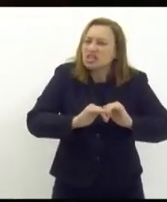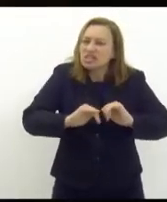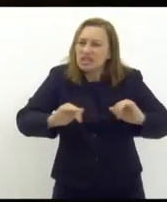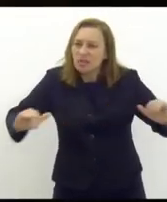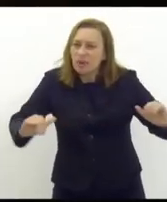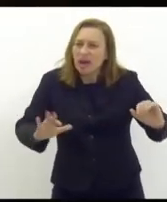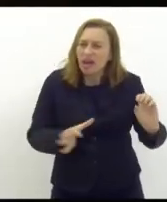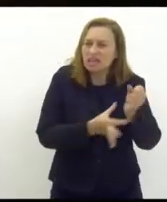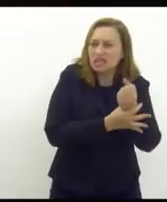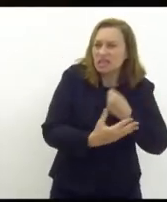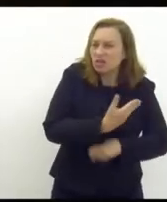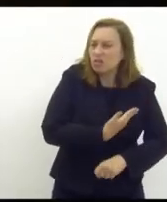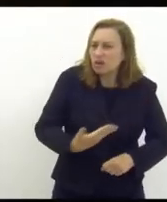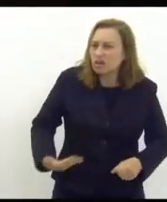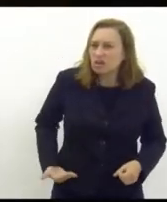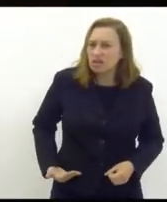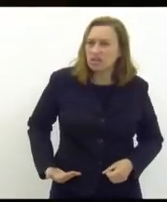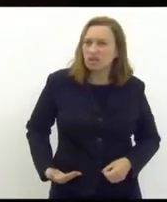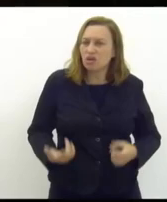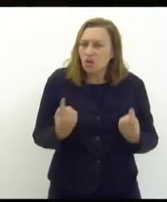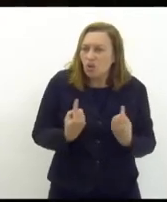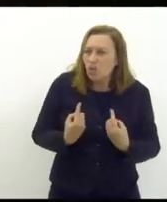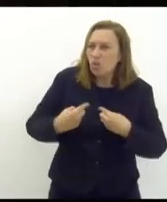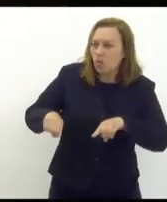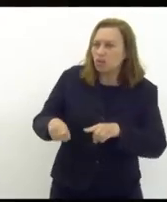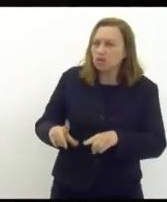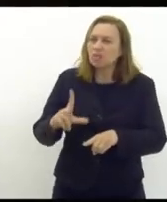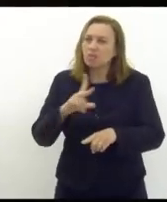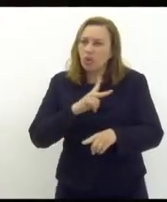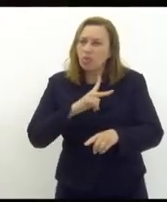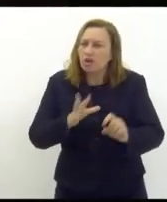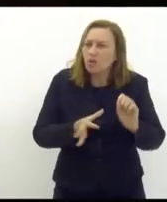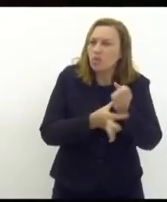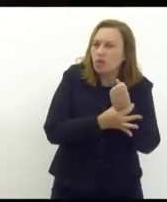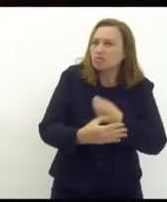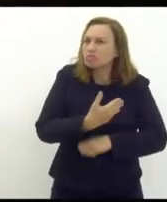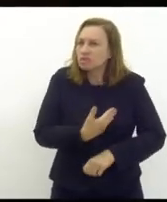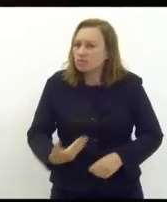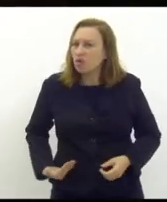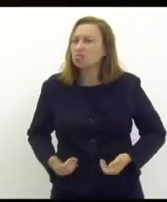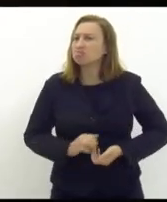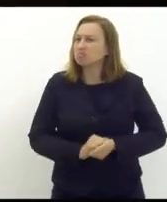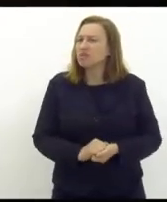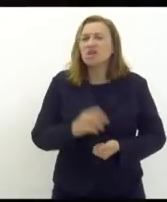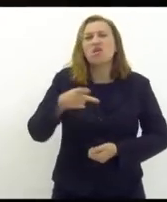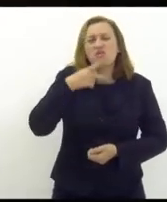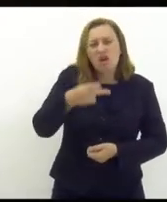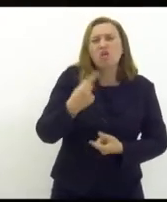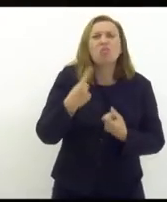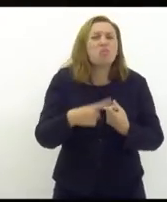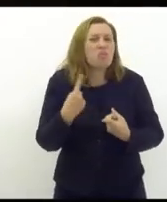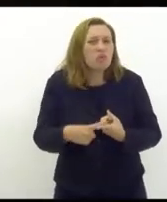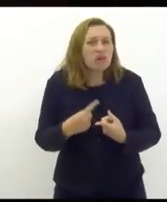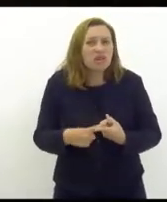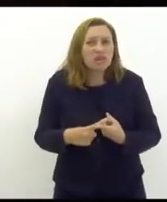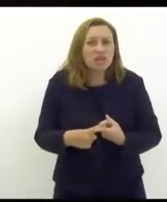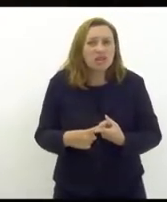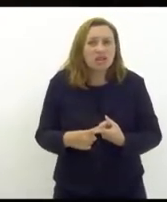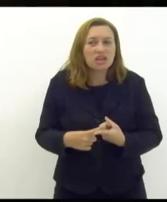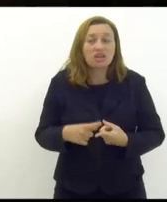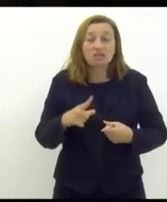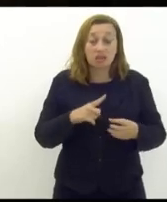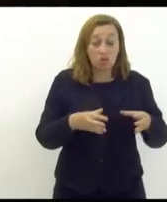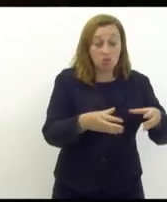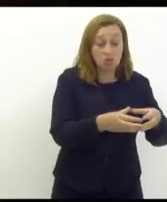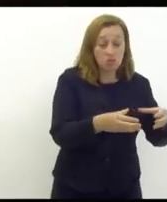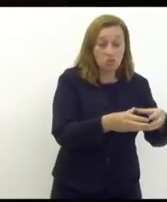jogando a guarda municipal contra a própria guarda municipal e eu digo isso porque há uma Elite na guarda